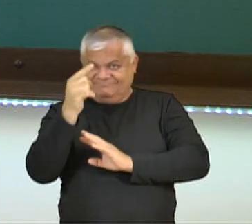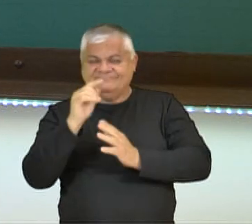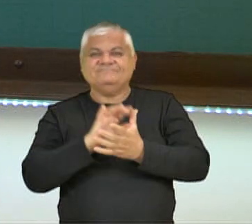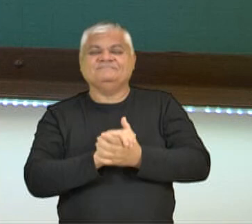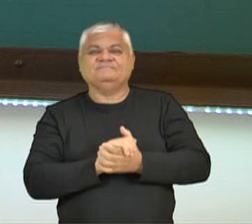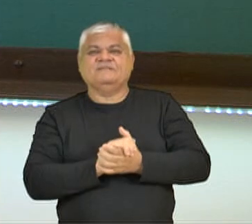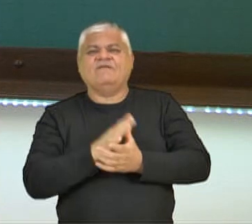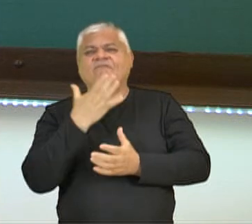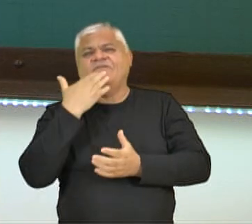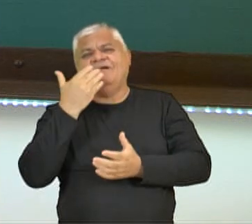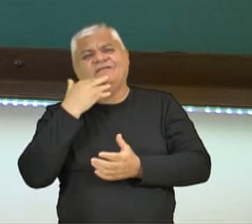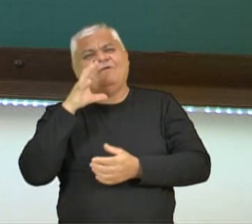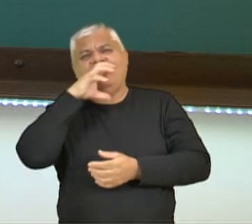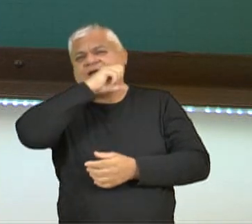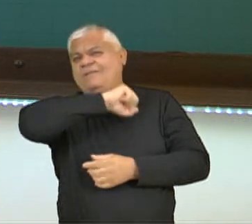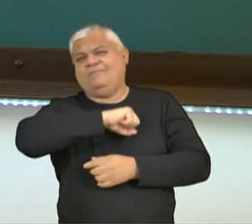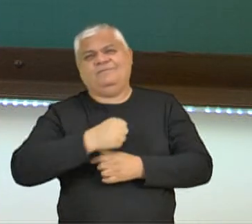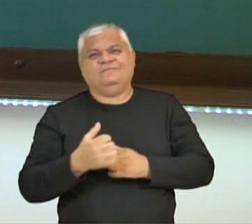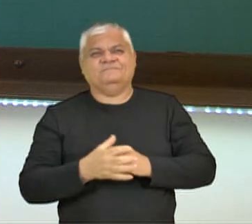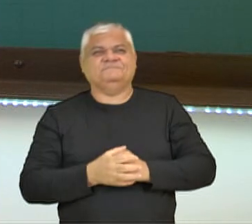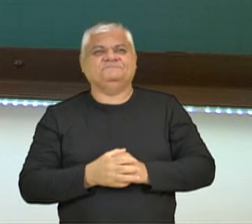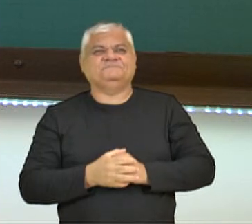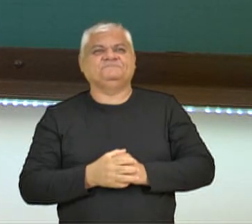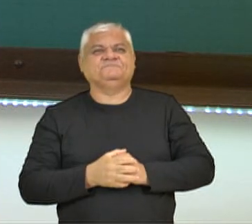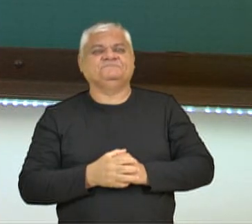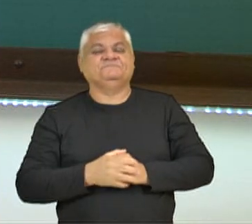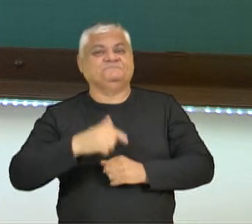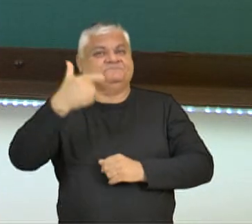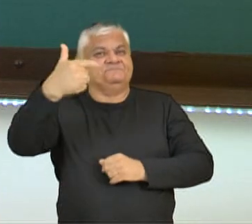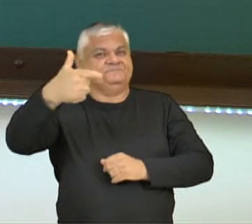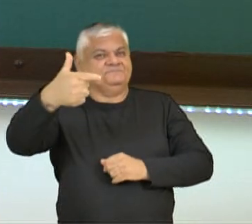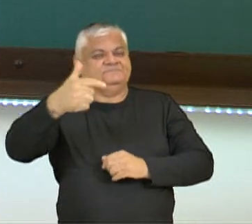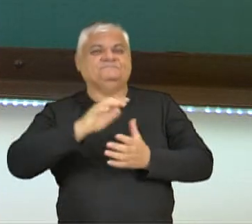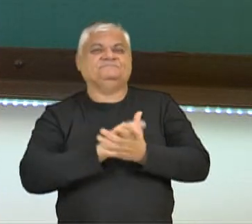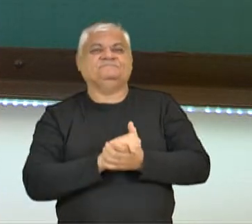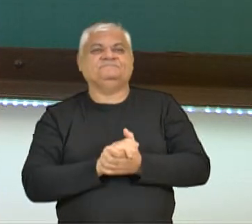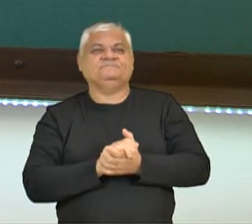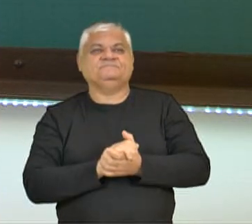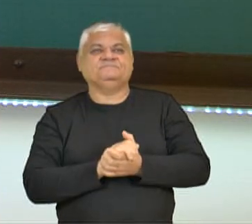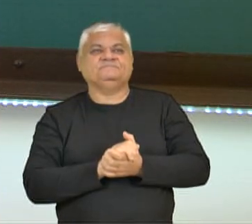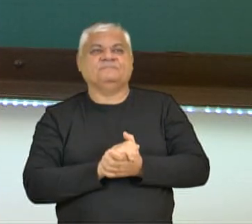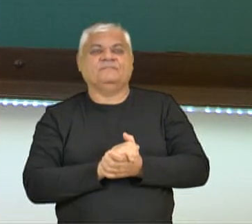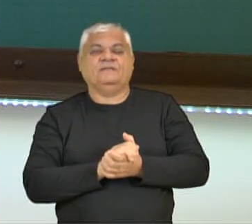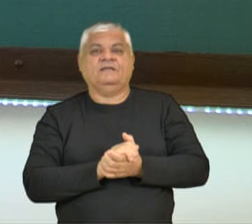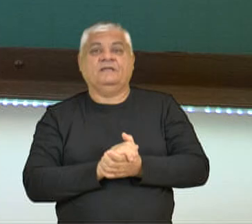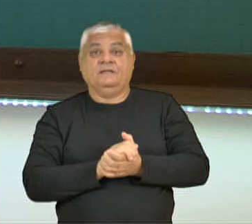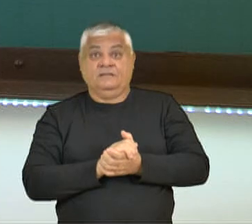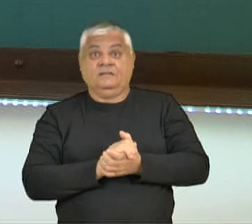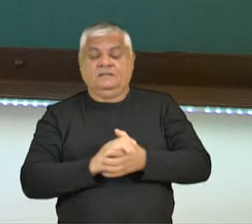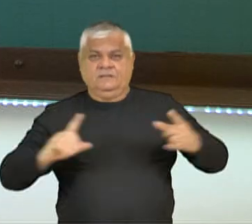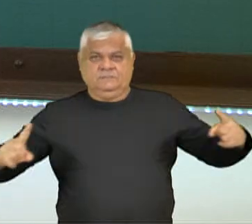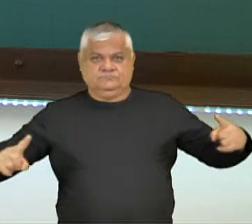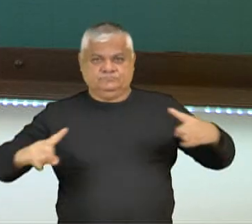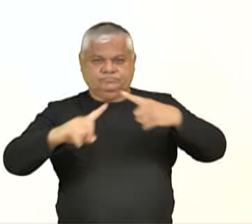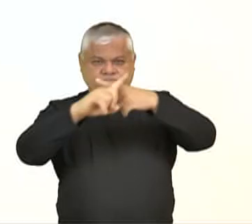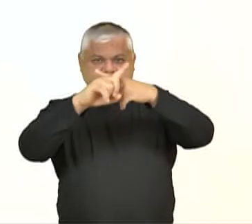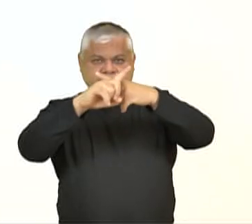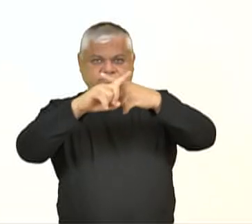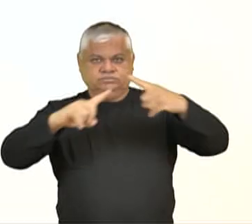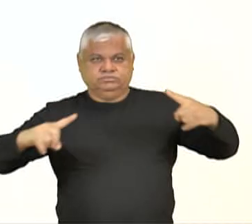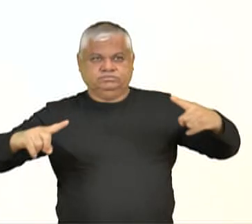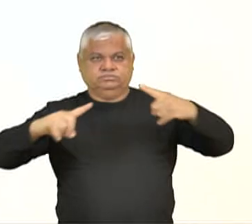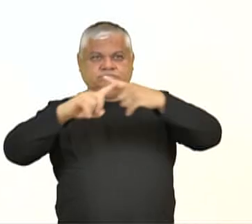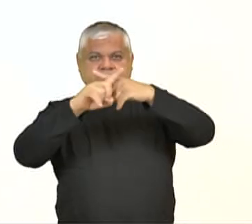Rápido, fácil, indolor. Vamos para o outro? O 2 diz assim, ó. Qual é a medida de cada